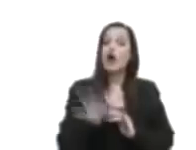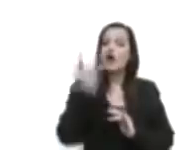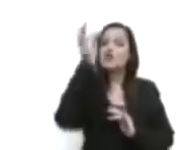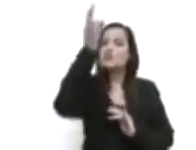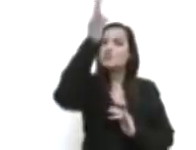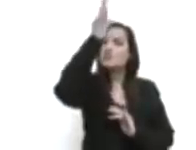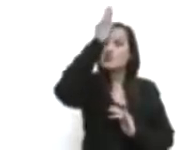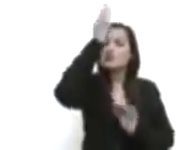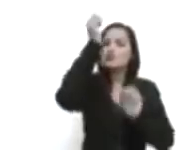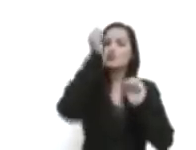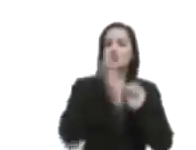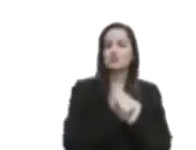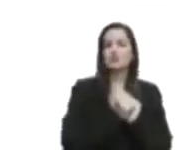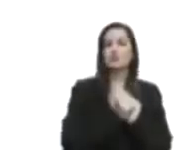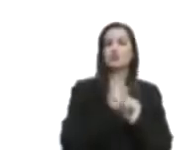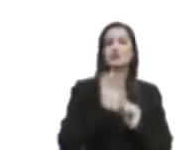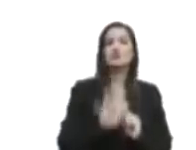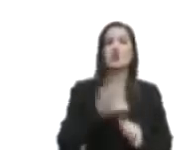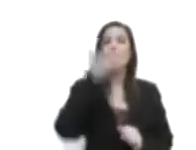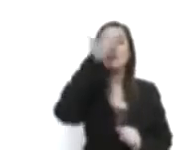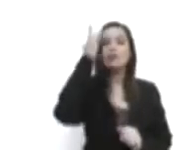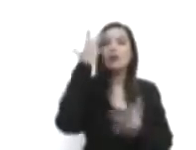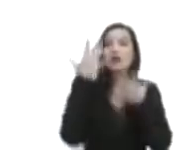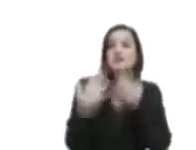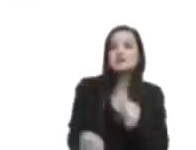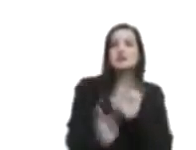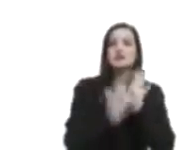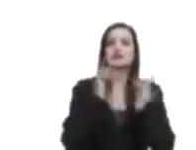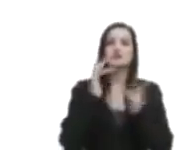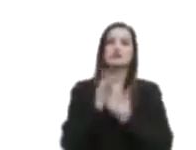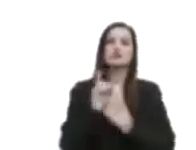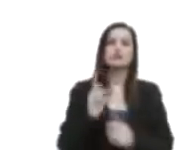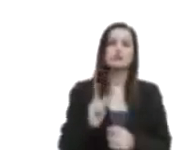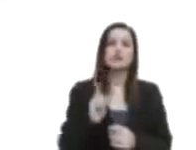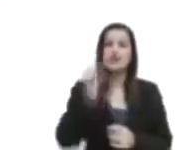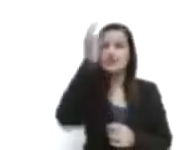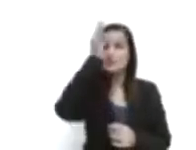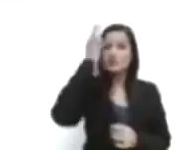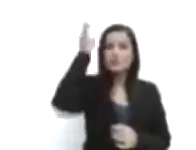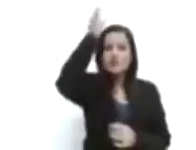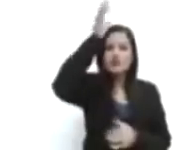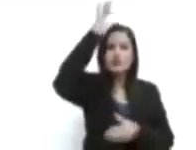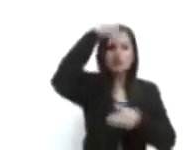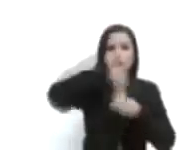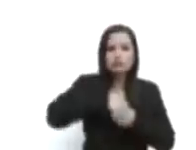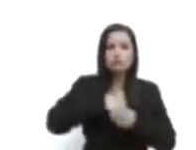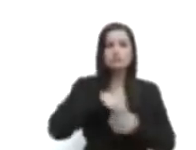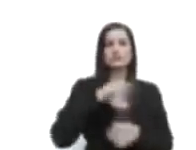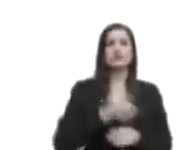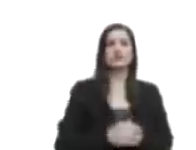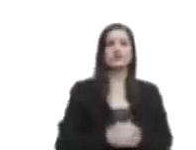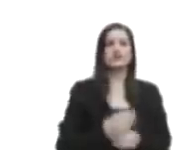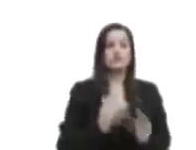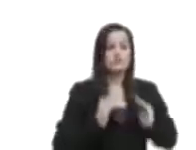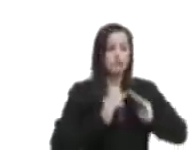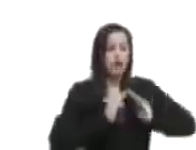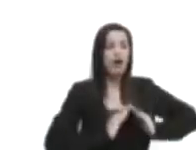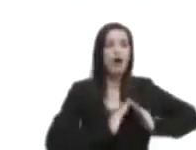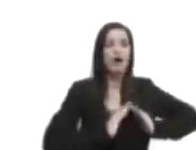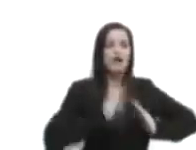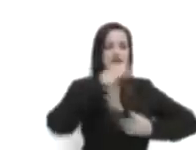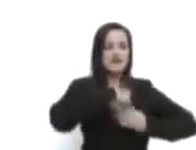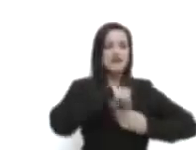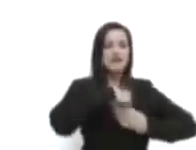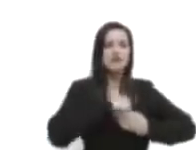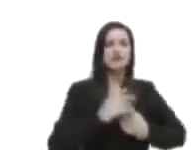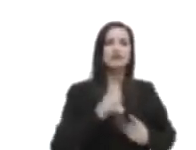remido, só o regenerado, só aquele cujo Espírito Santo habita, possui as bem-aventuranças. Elas não